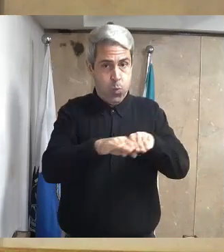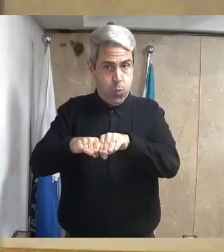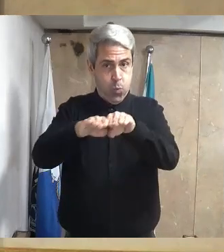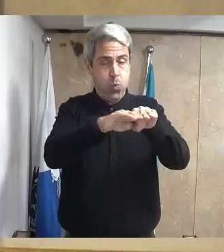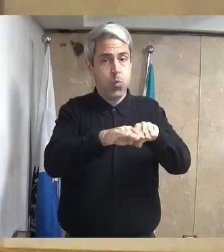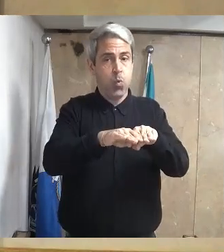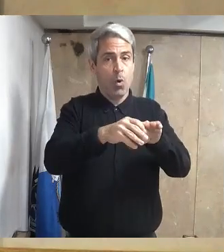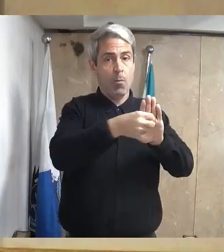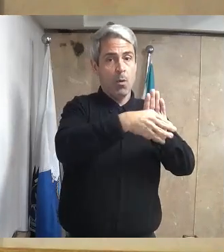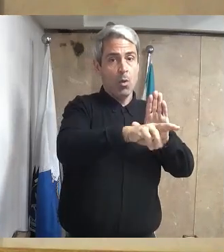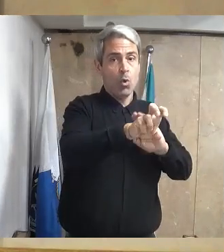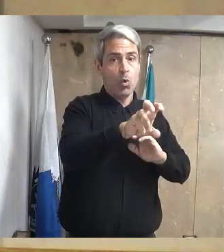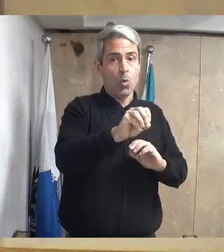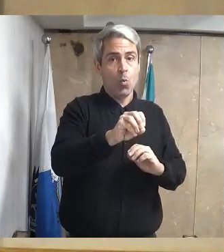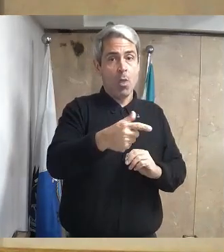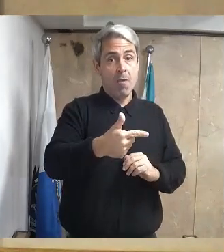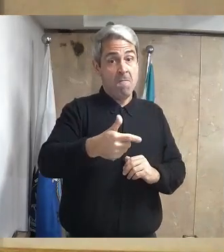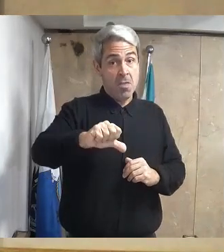Indicação número